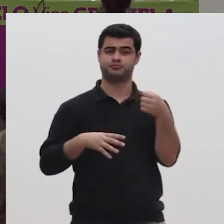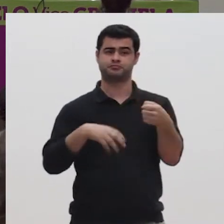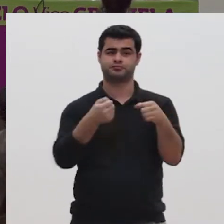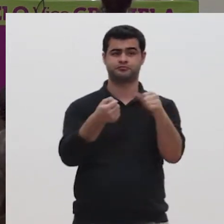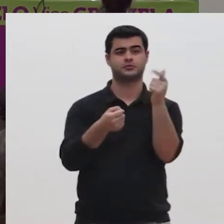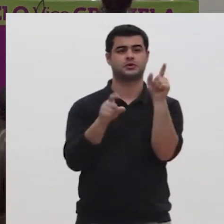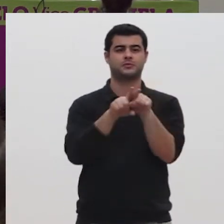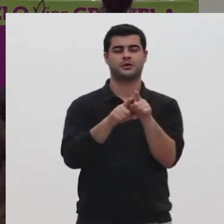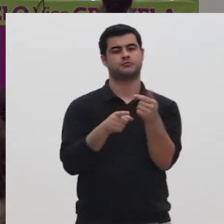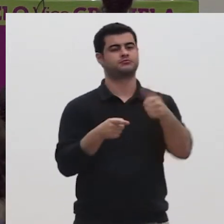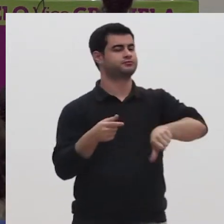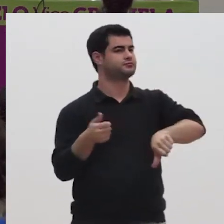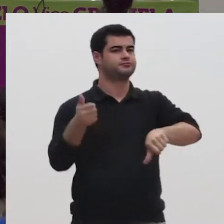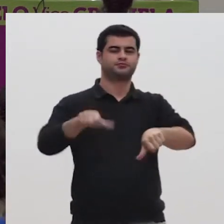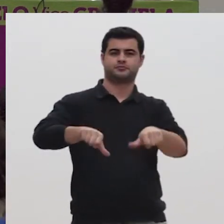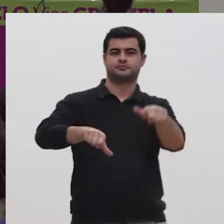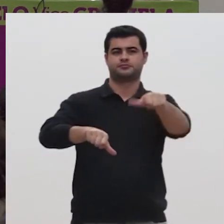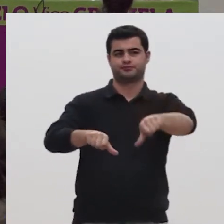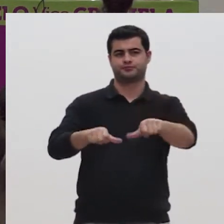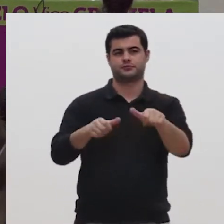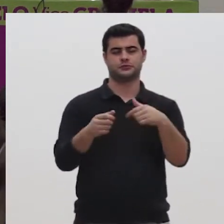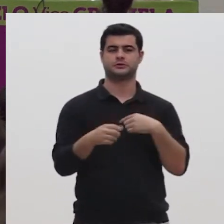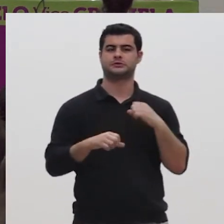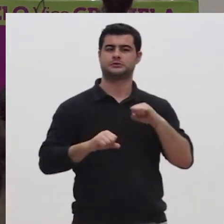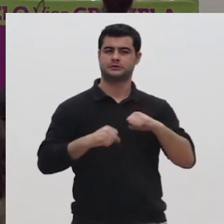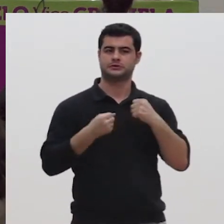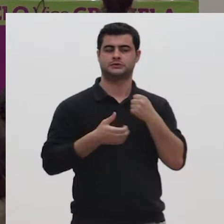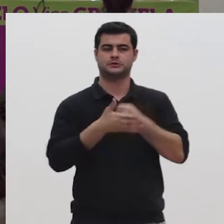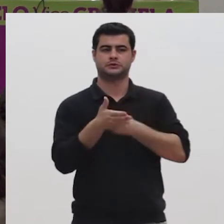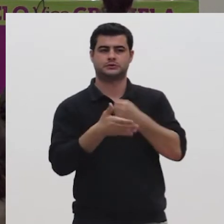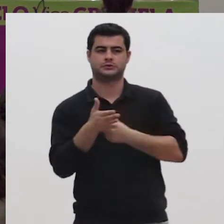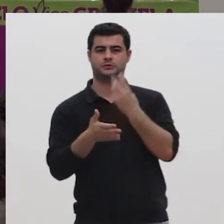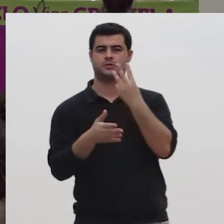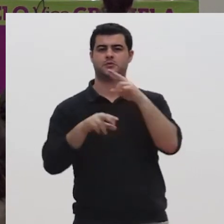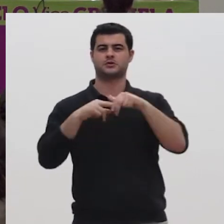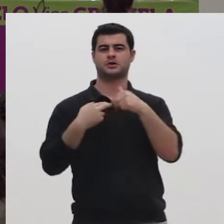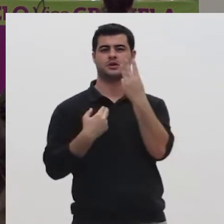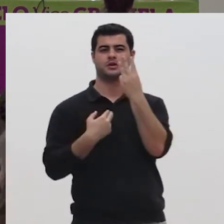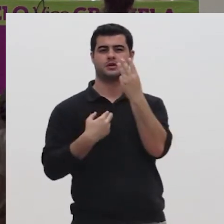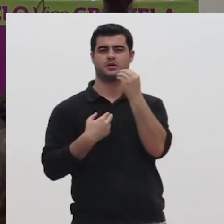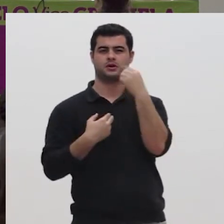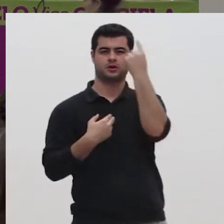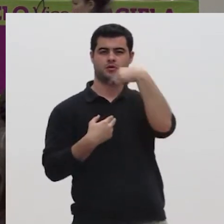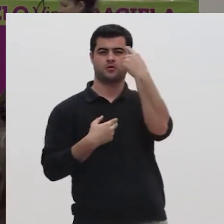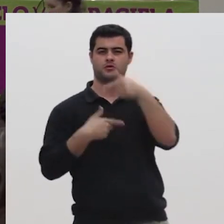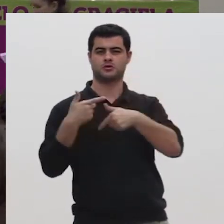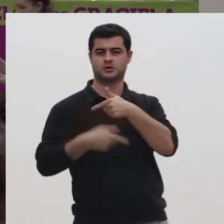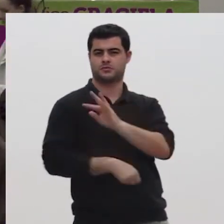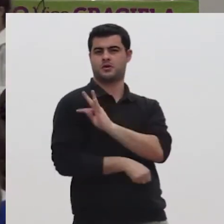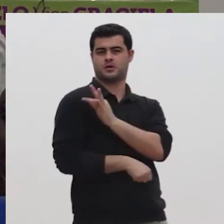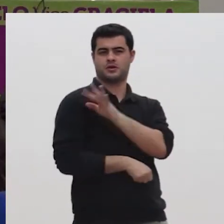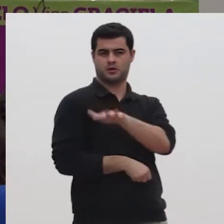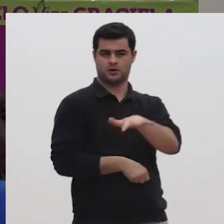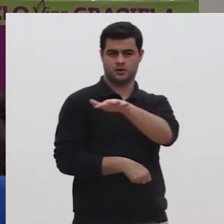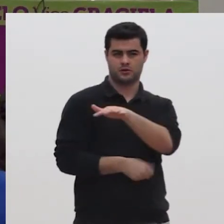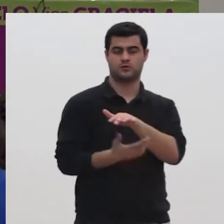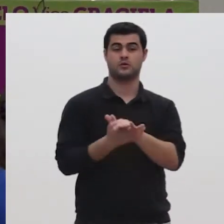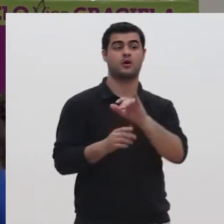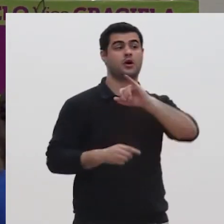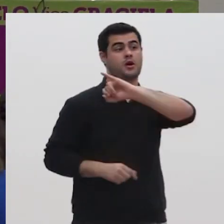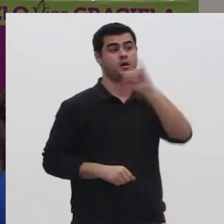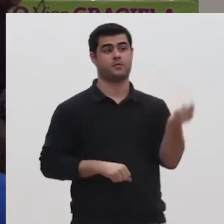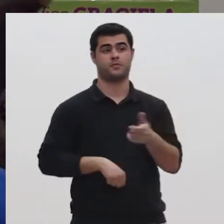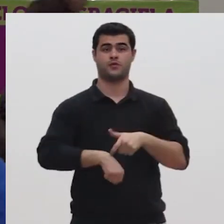Nas 30 horas estamos aí trabalhando nisso ainda, que é uma coisa que está pegando bastante, não é? Entre os técnicos. Então, aproveite bastante hoje,